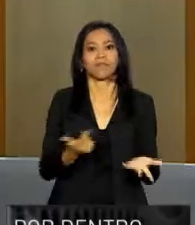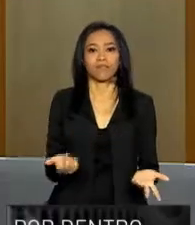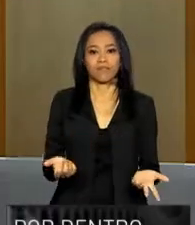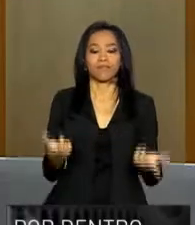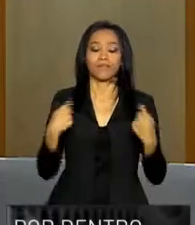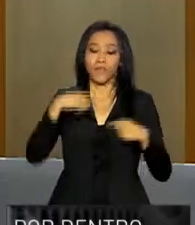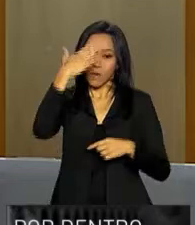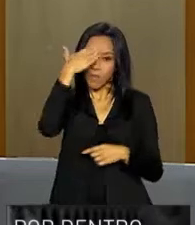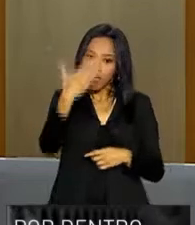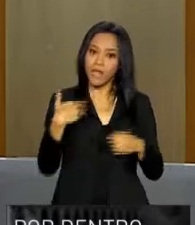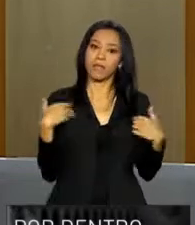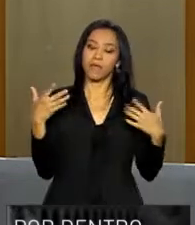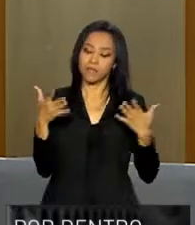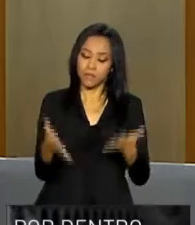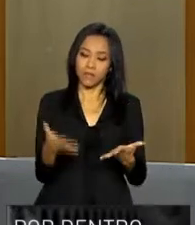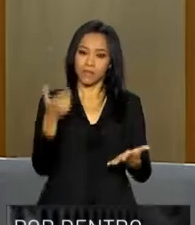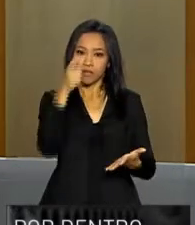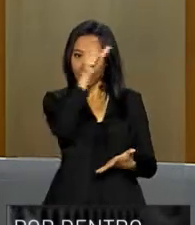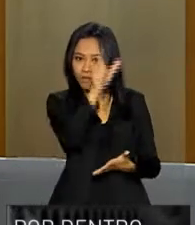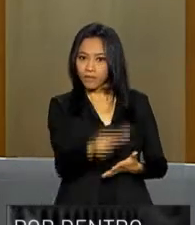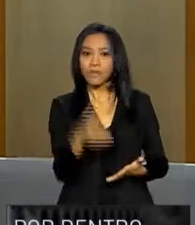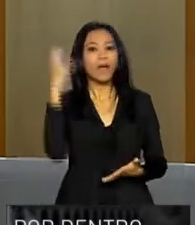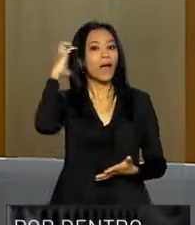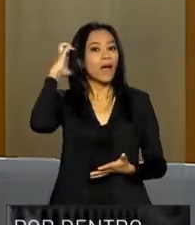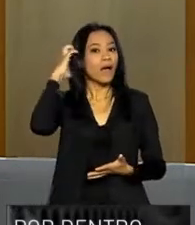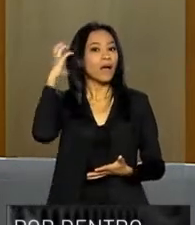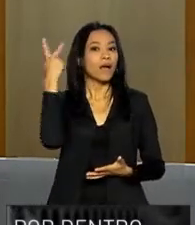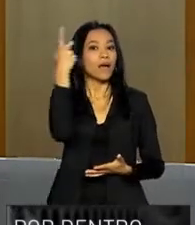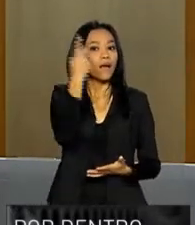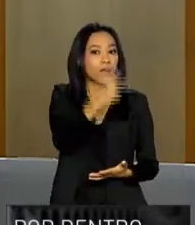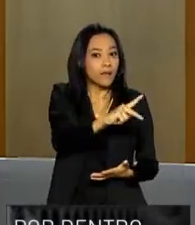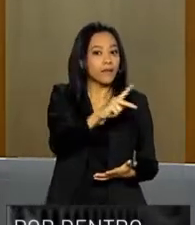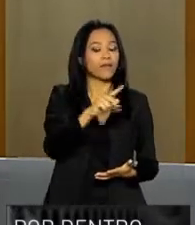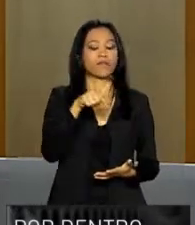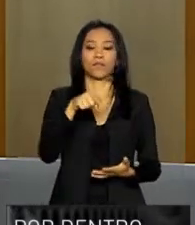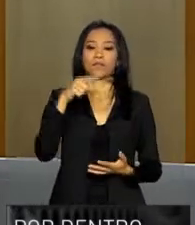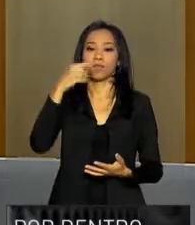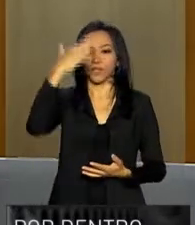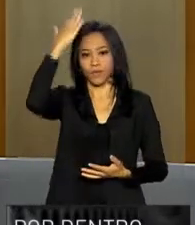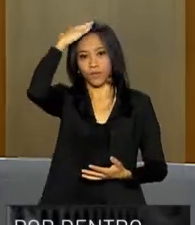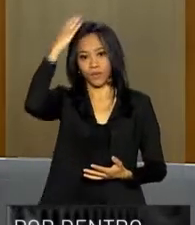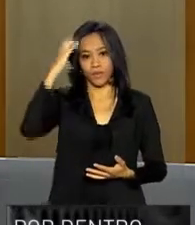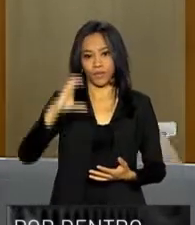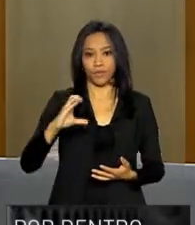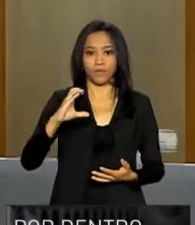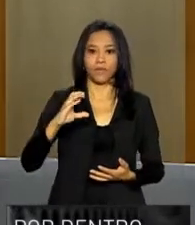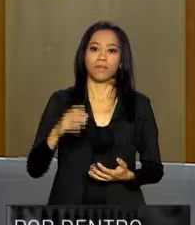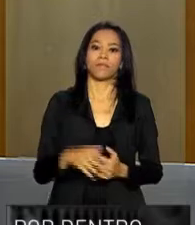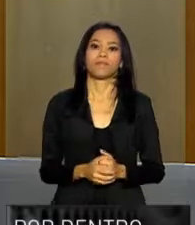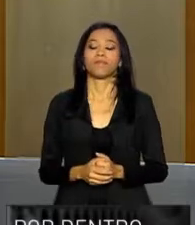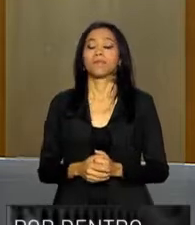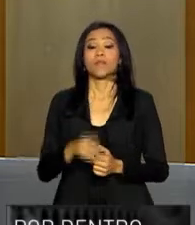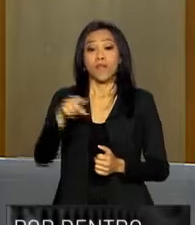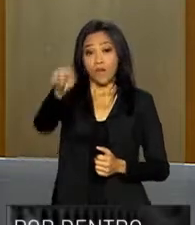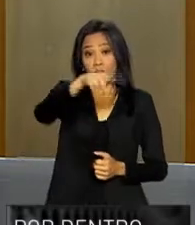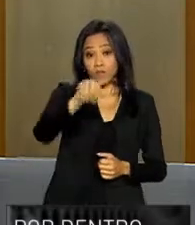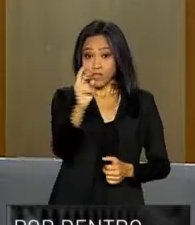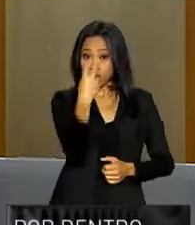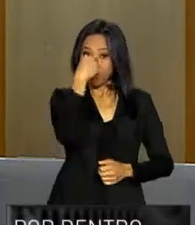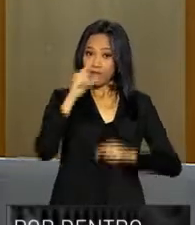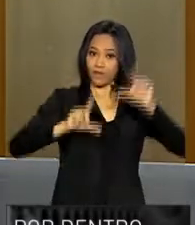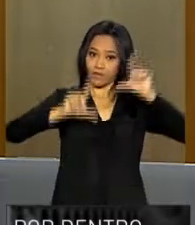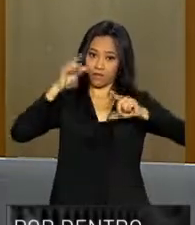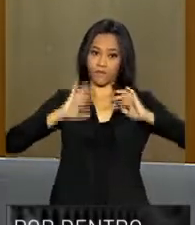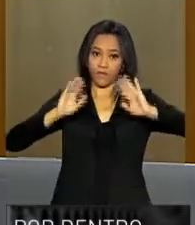a participação da elisângela jubanski da rádio banda b 550m de curitiba lá no paraná você está acompanhando o programa por dentro